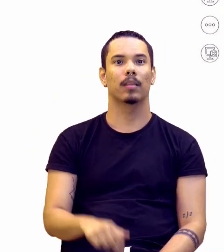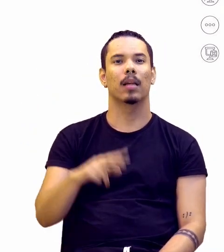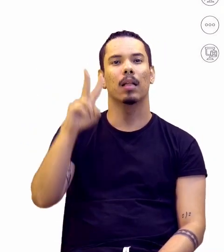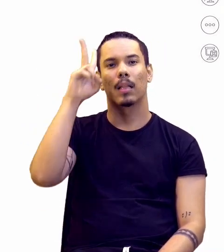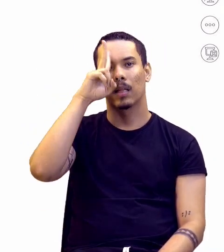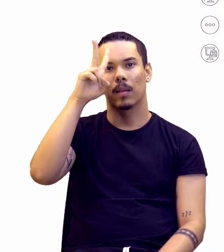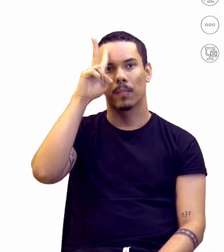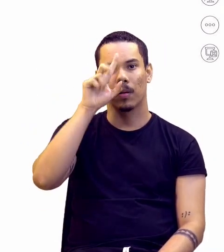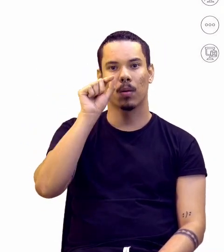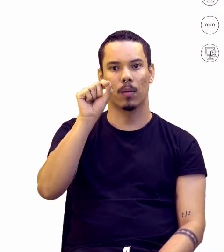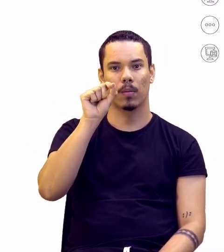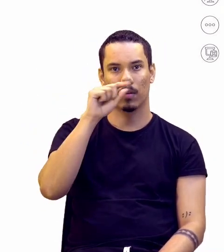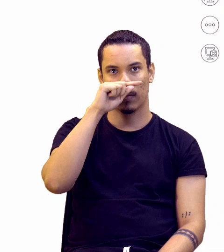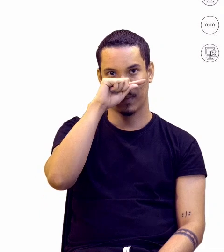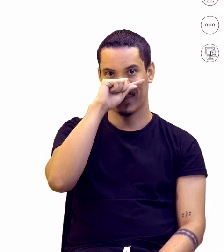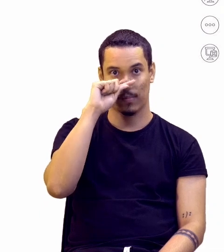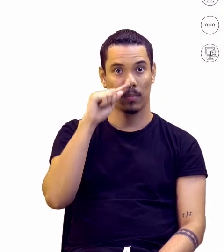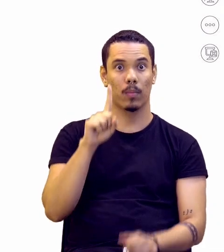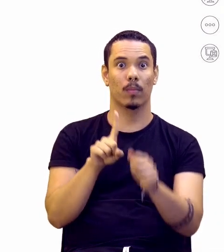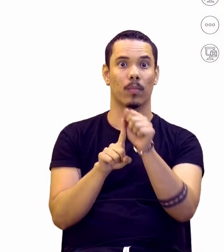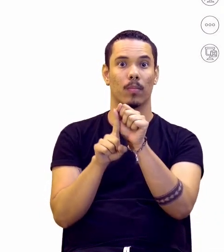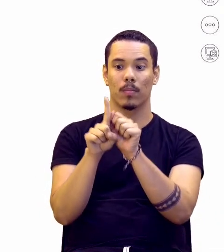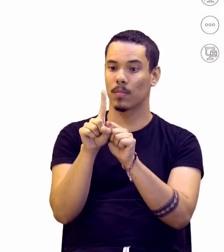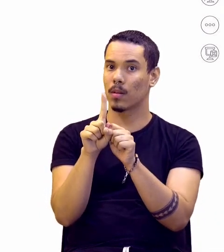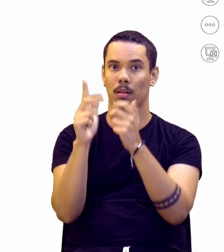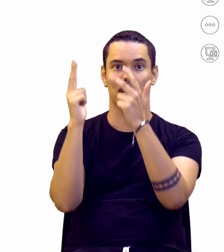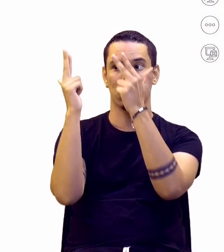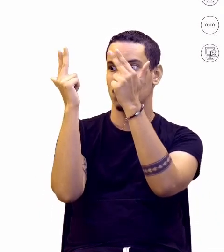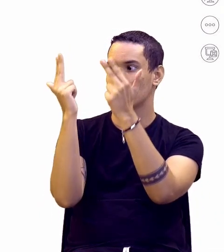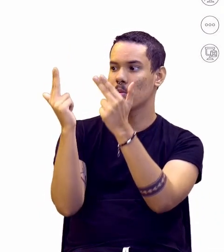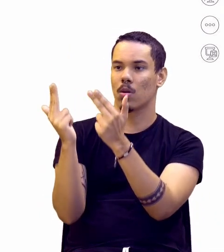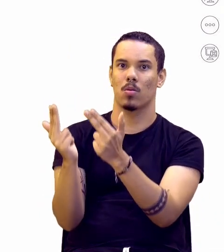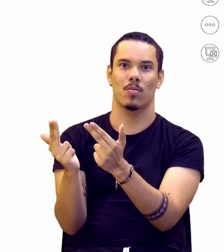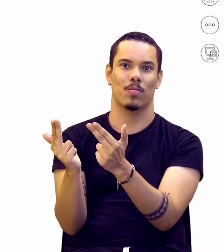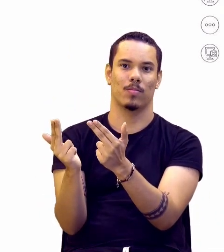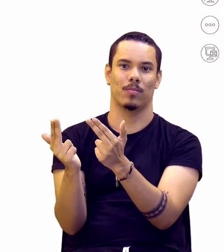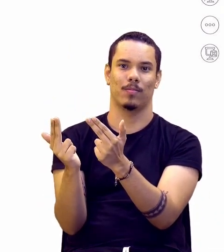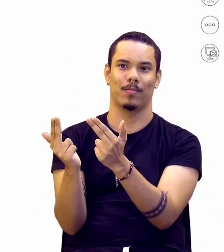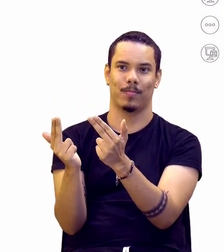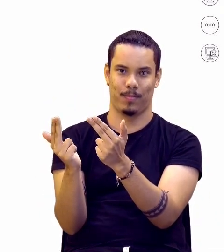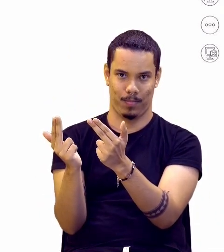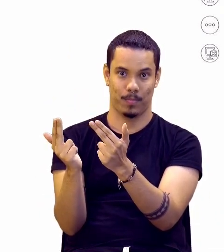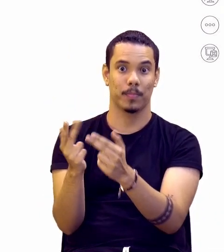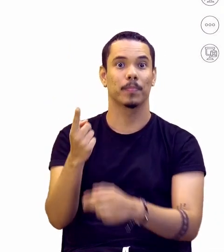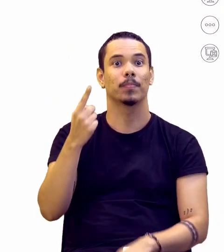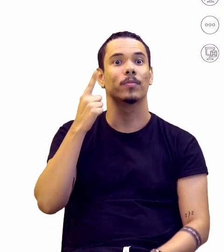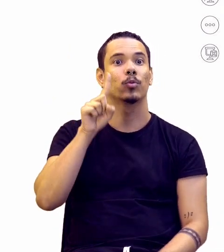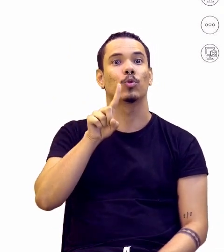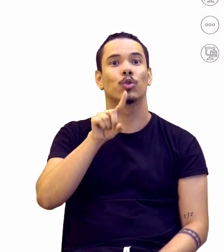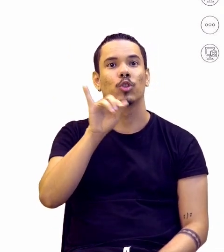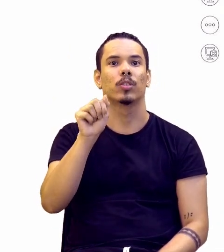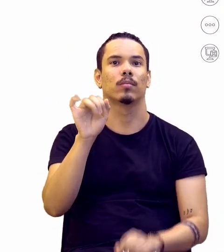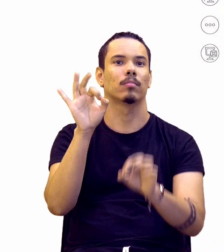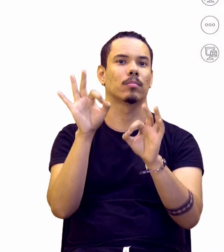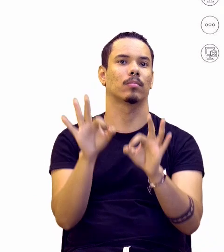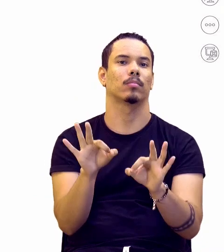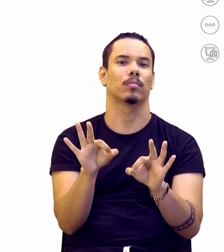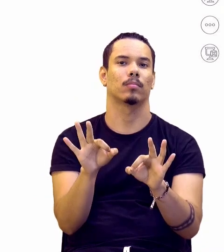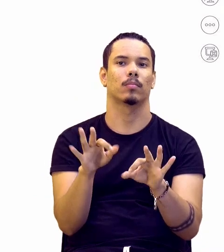lembrar, olha só, nem do mês ele não precisa. Ele está em todas as questões. Verdade. Ele só